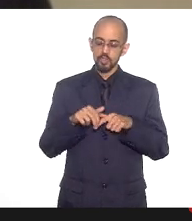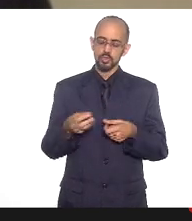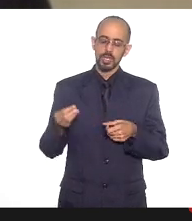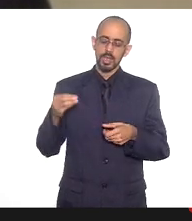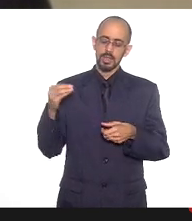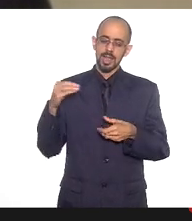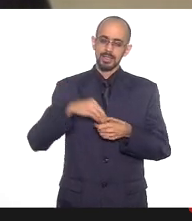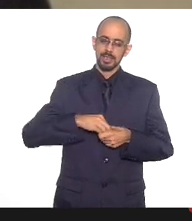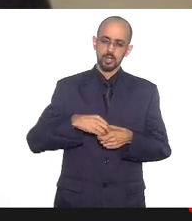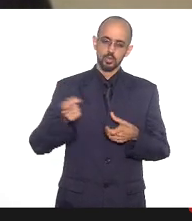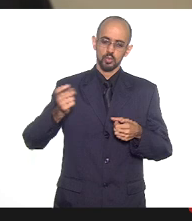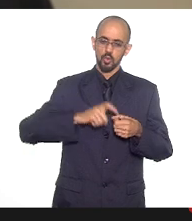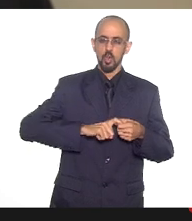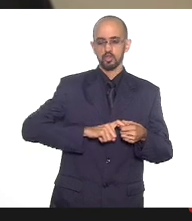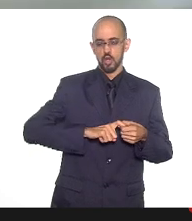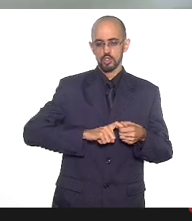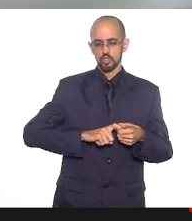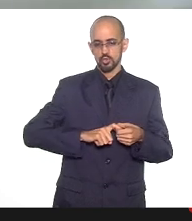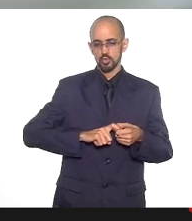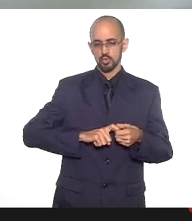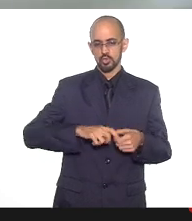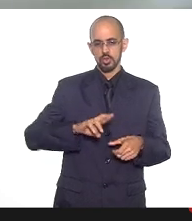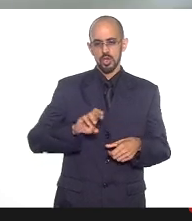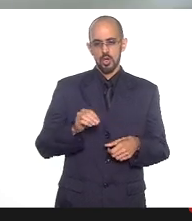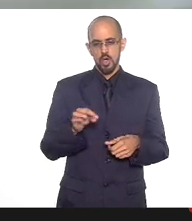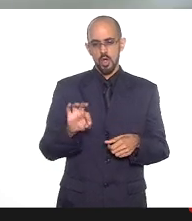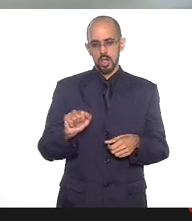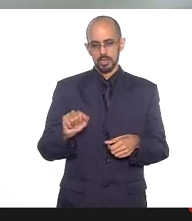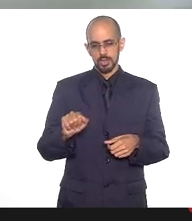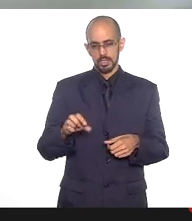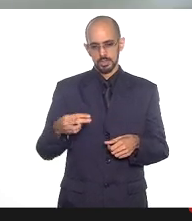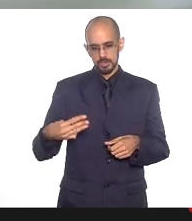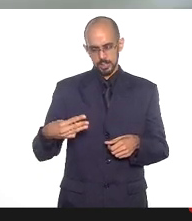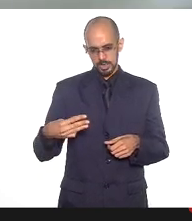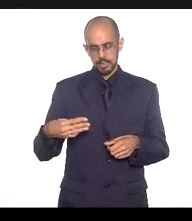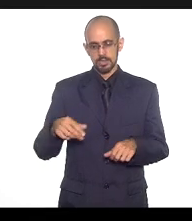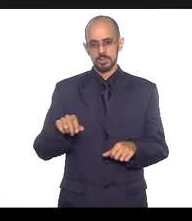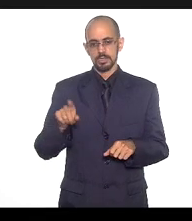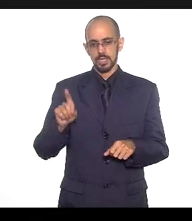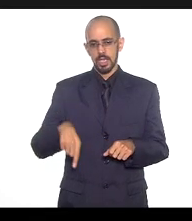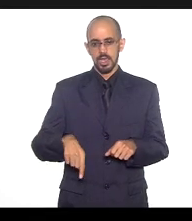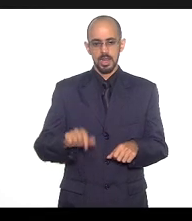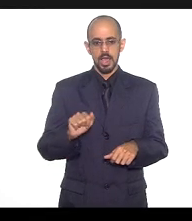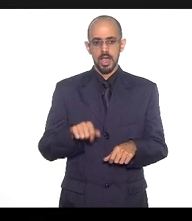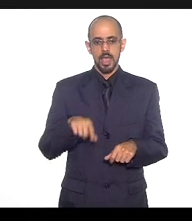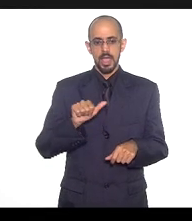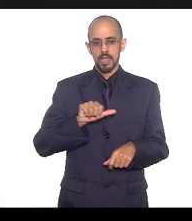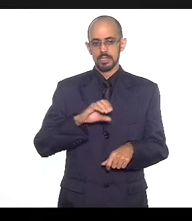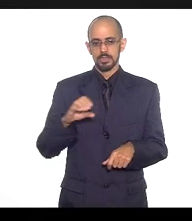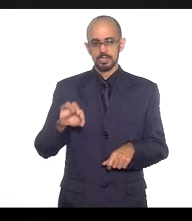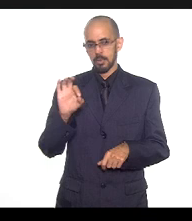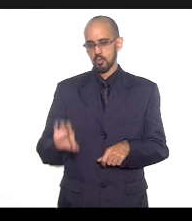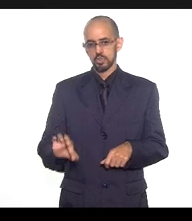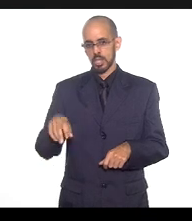consórcio. E a Rota 3? A Rota 3 ela é 100% Petrobras. Então, hoje